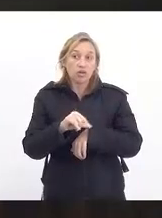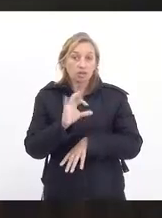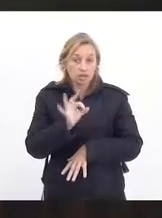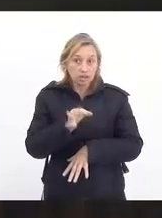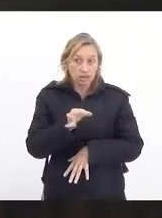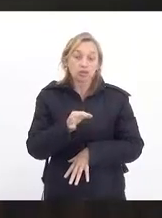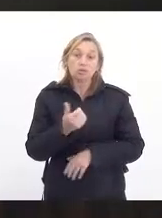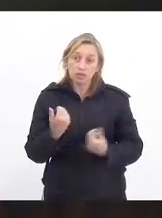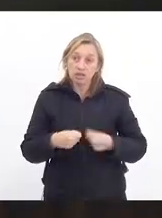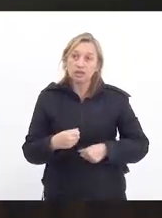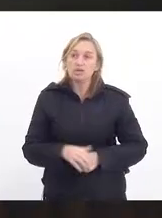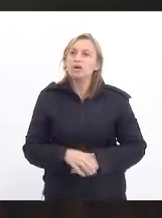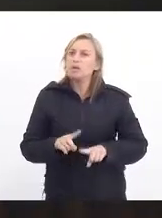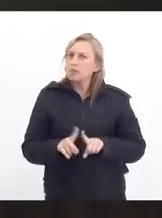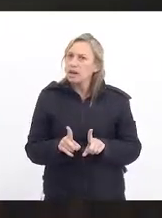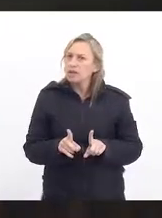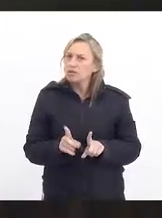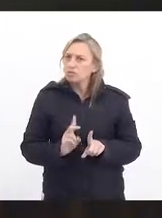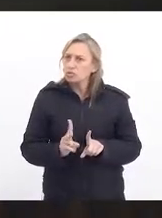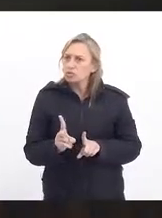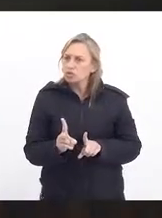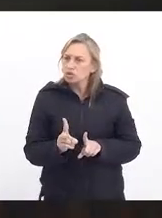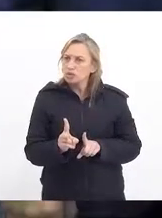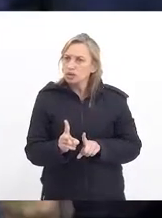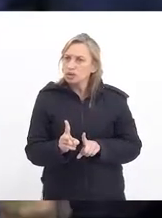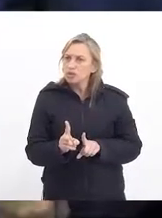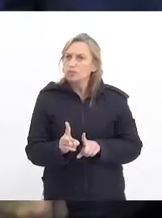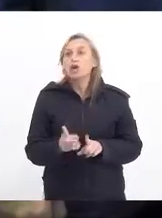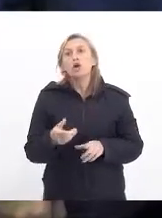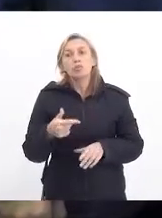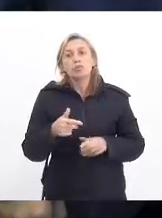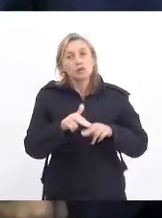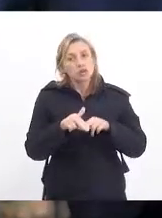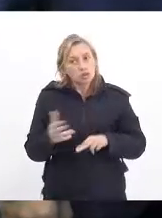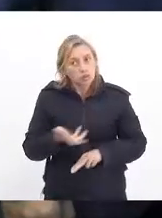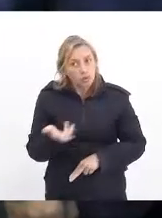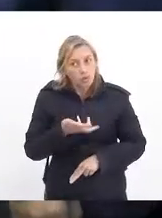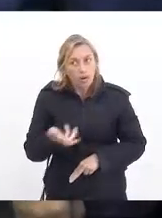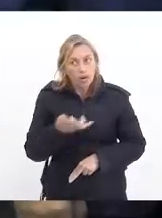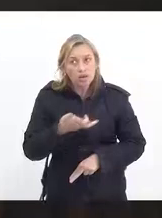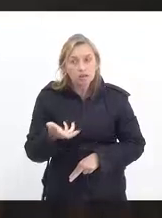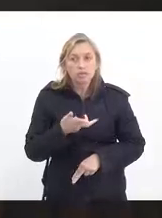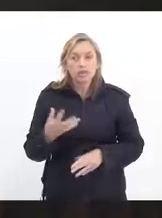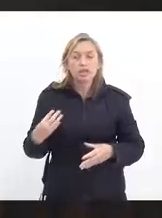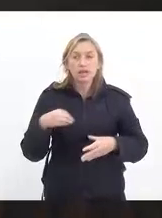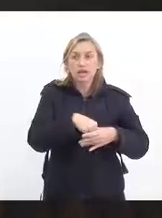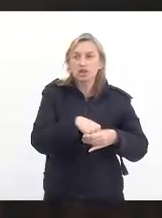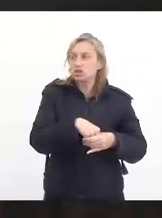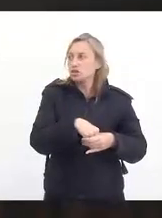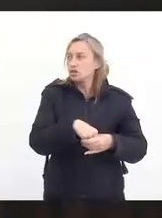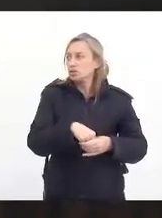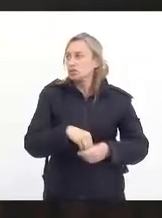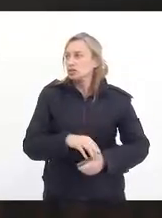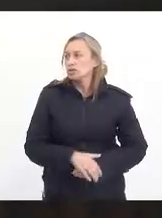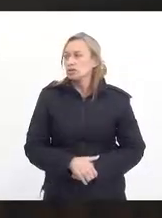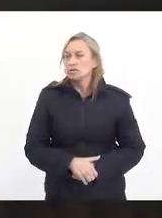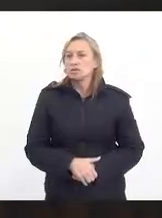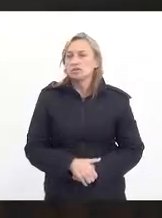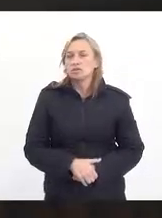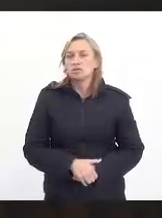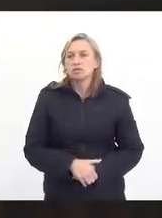Oi gente eu preciso encerrar mas a gente teria me estender é por isso que eu tô correndo para tentar encaixar né